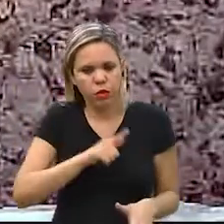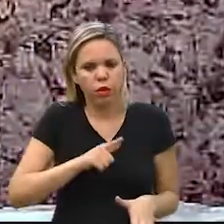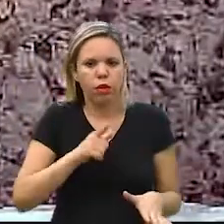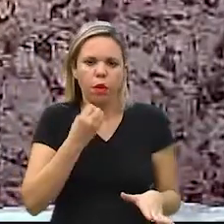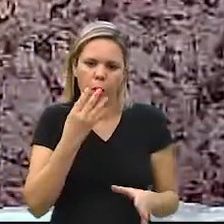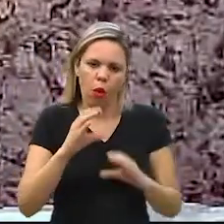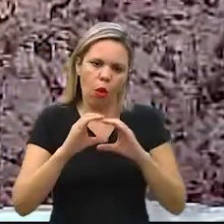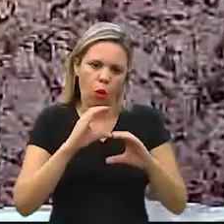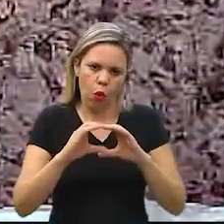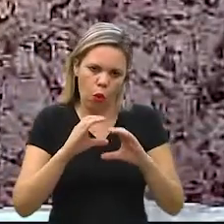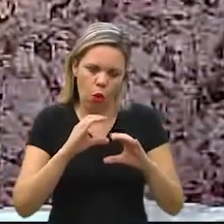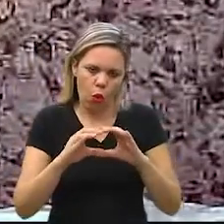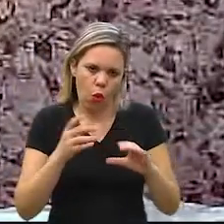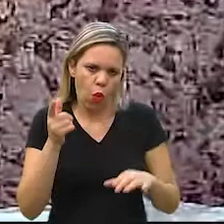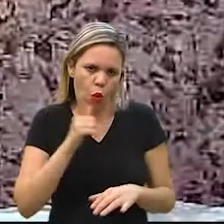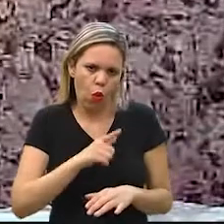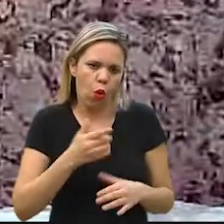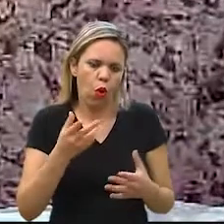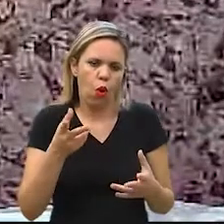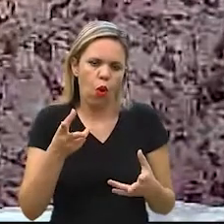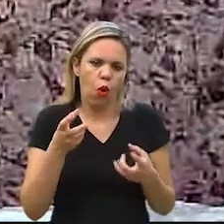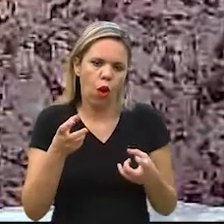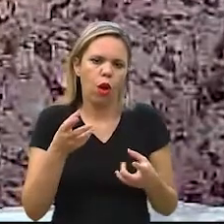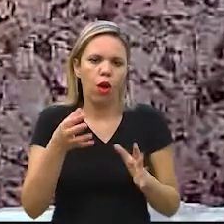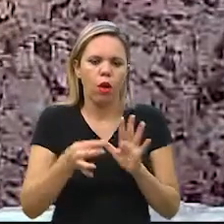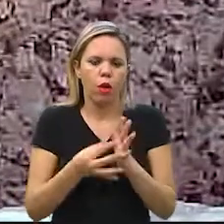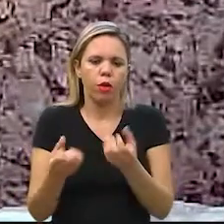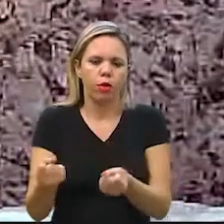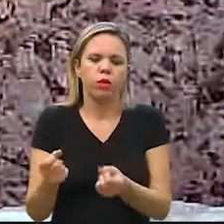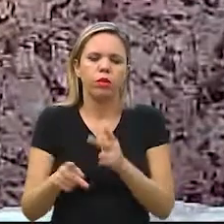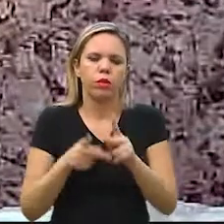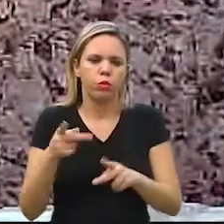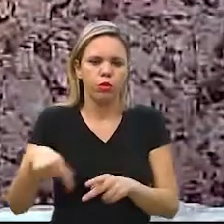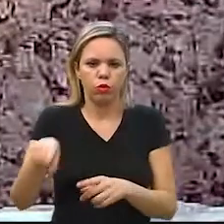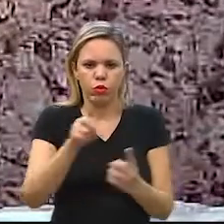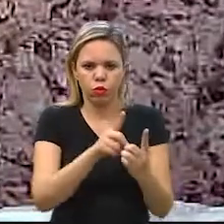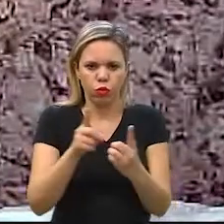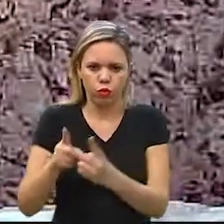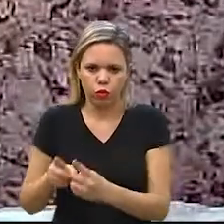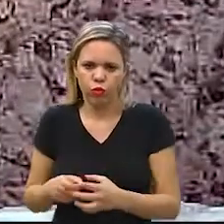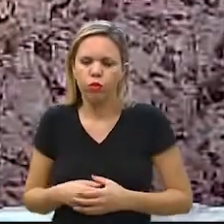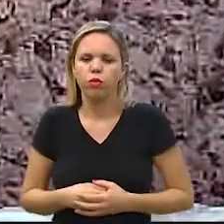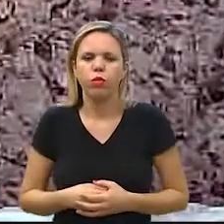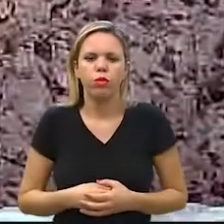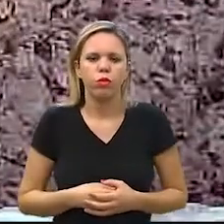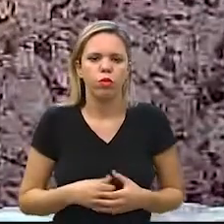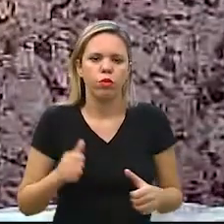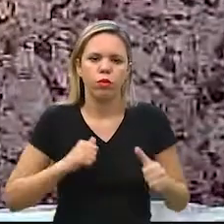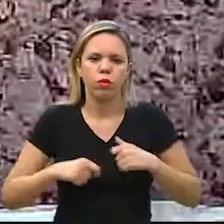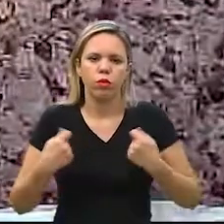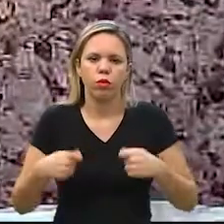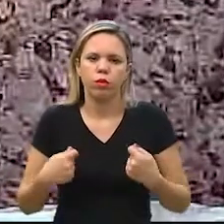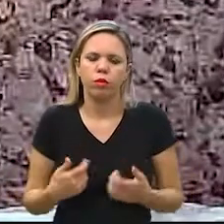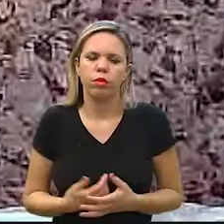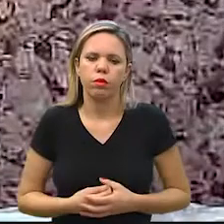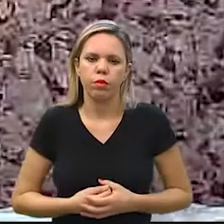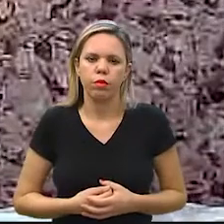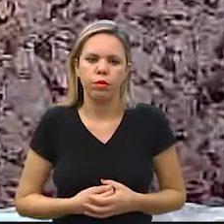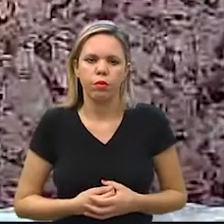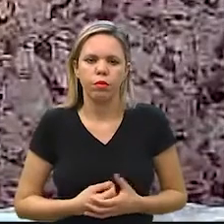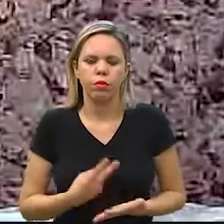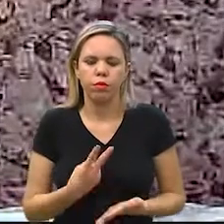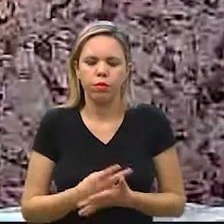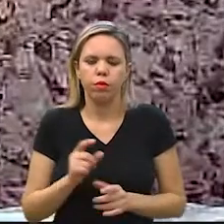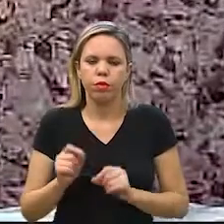boa interação e consiga ouvir a população e atendê-la nos seus grandes anseios.